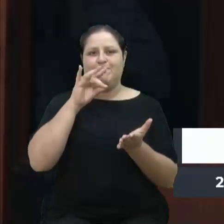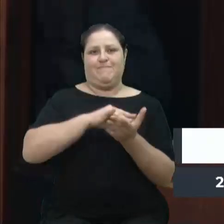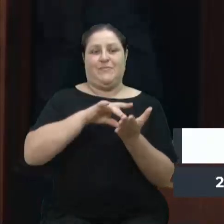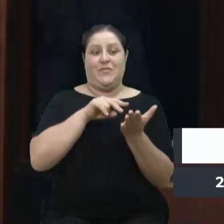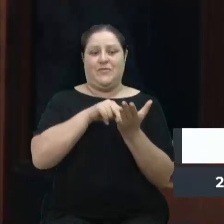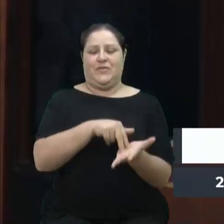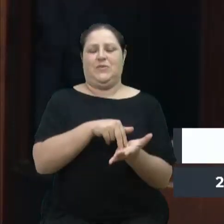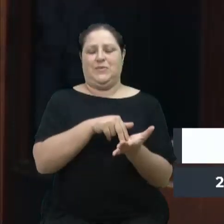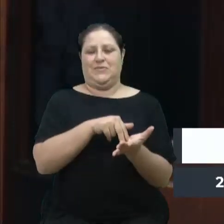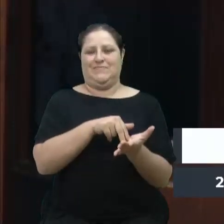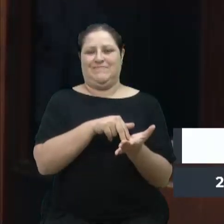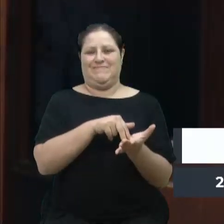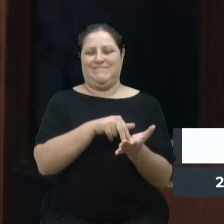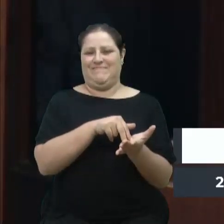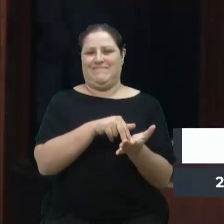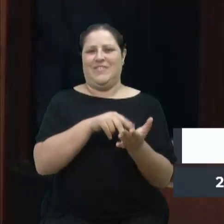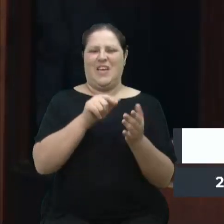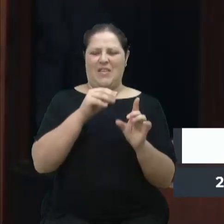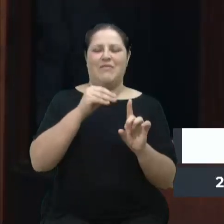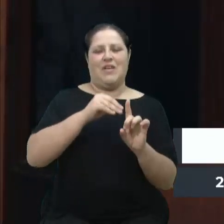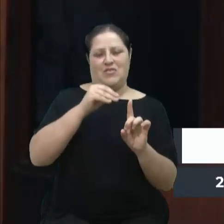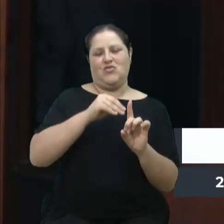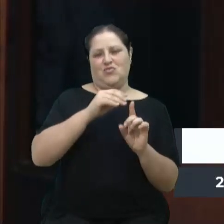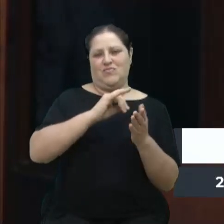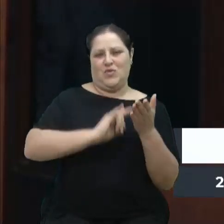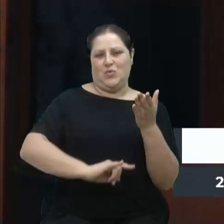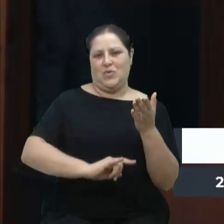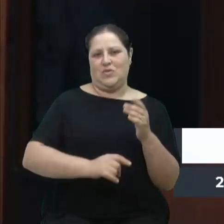por motivos,